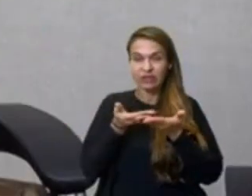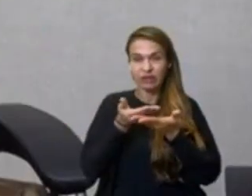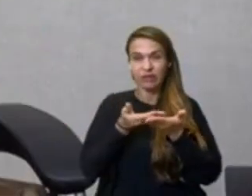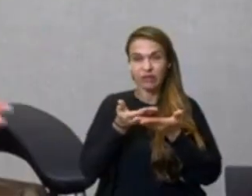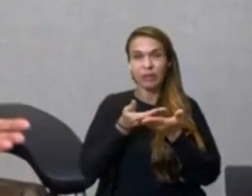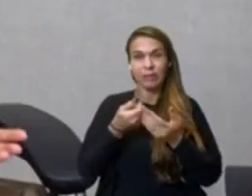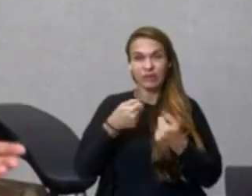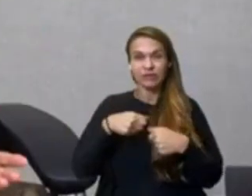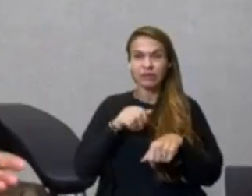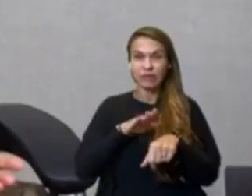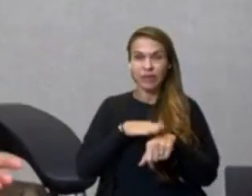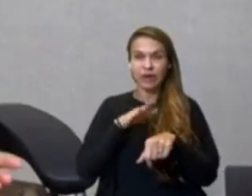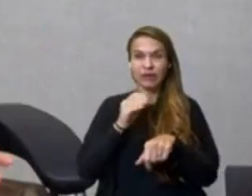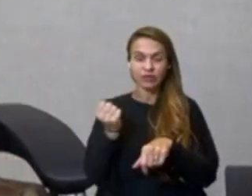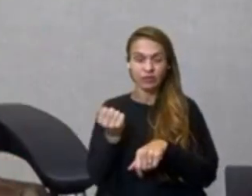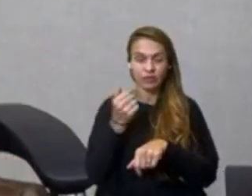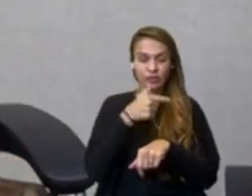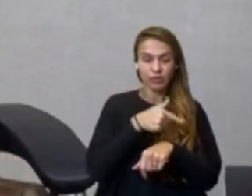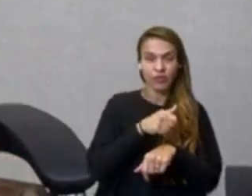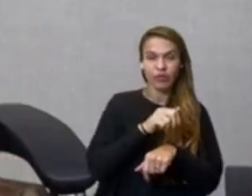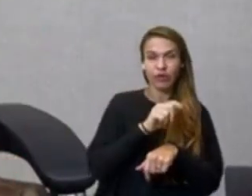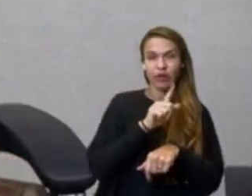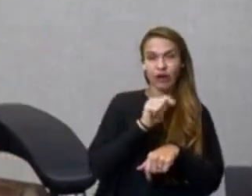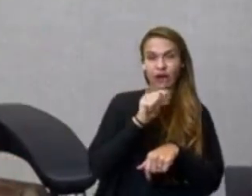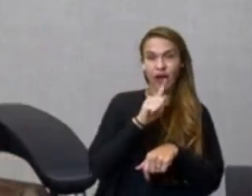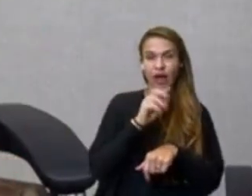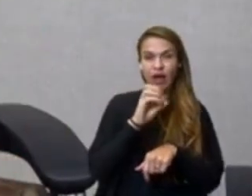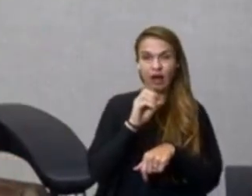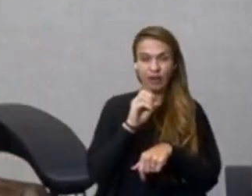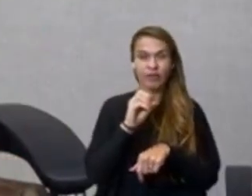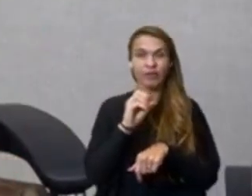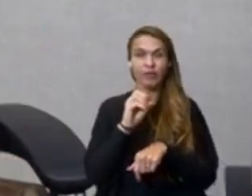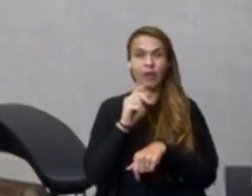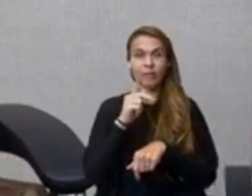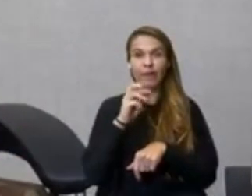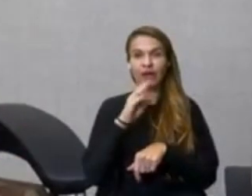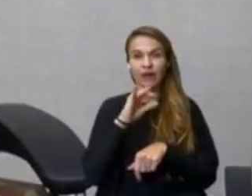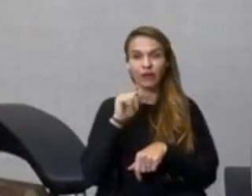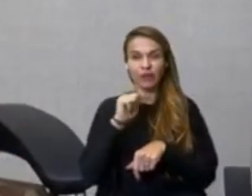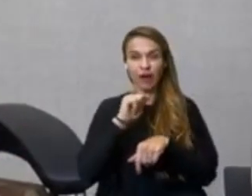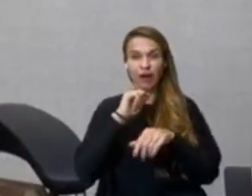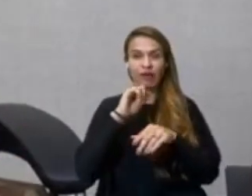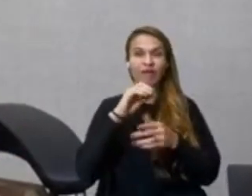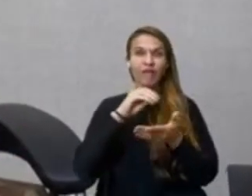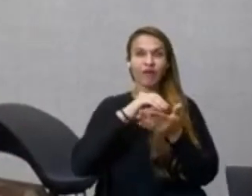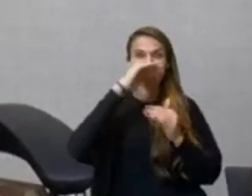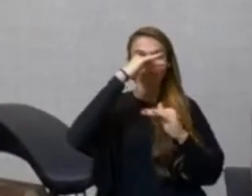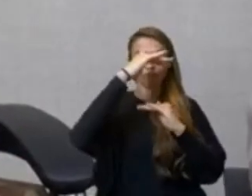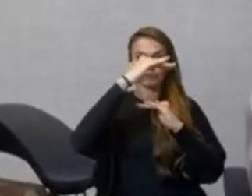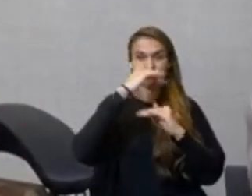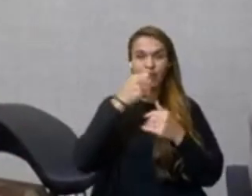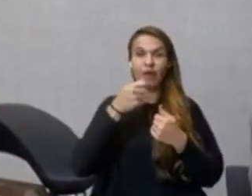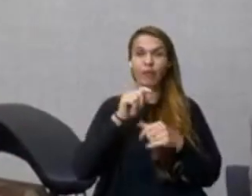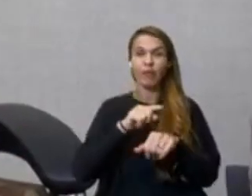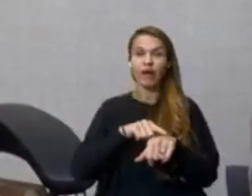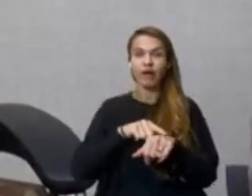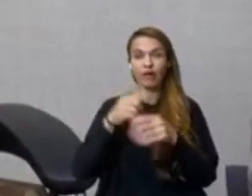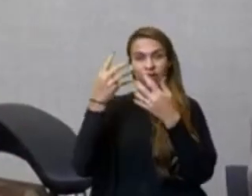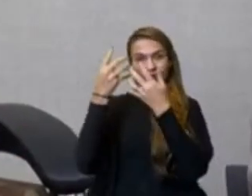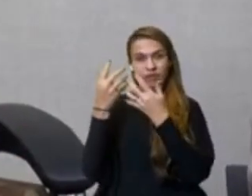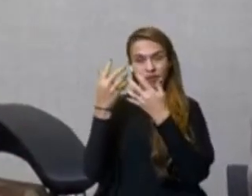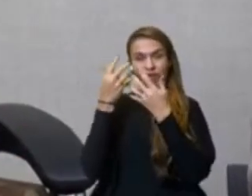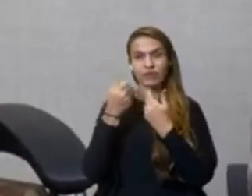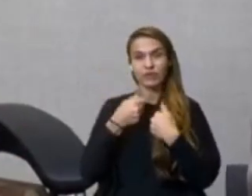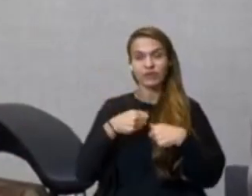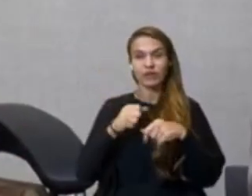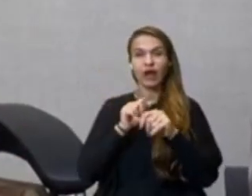o Lago Paranoá descoberto, né? Então, assim, é uma hora que a gente tem que fazer essa reflexão e a gente tem que alertar o